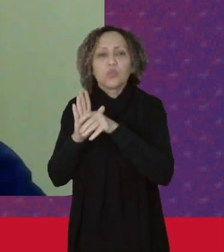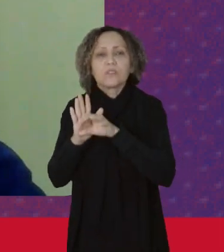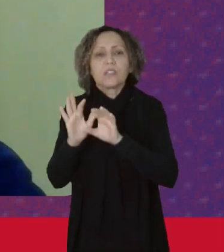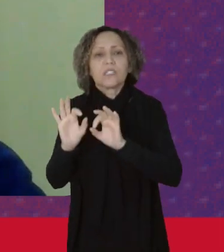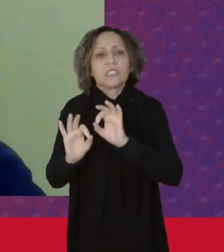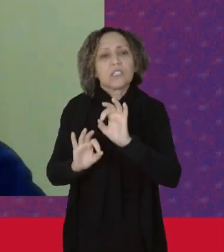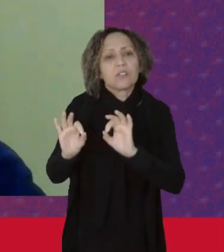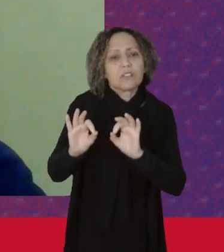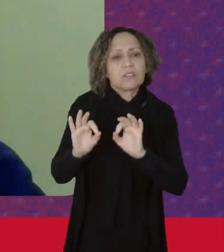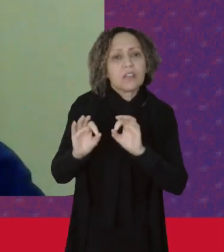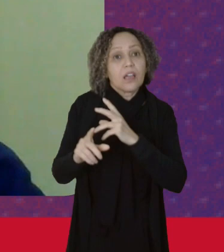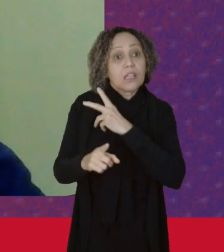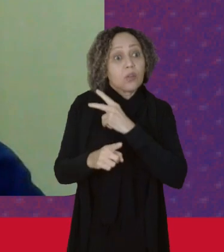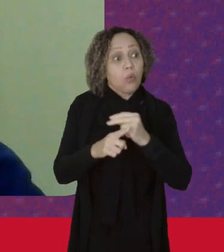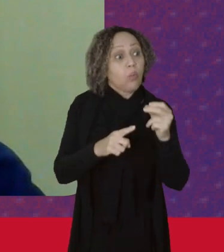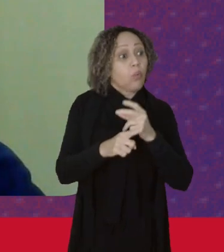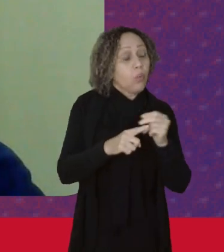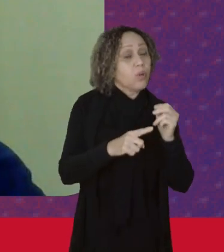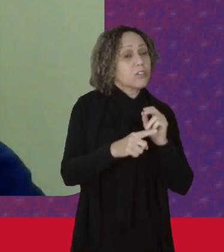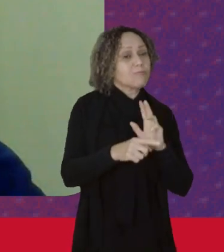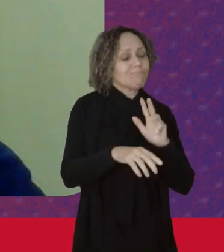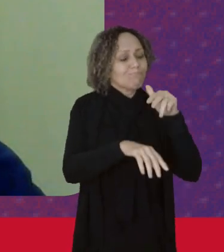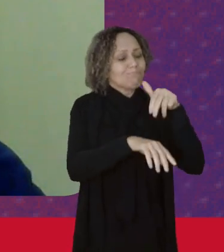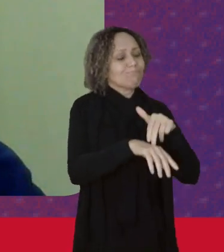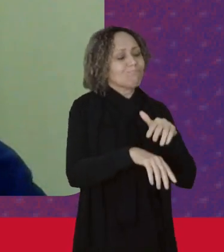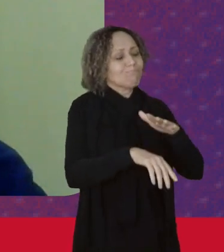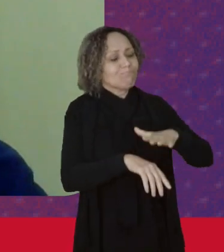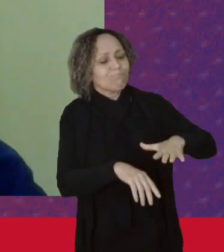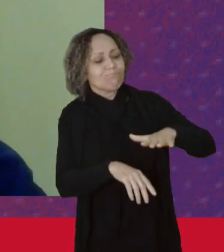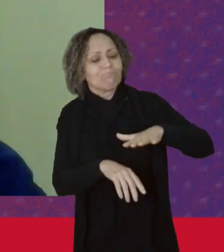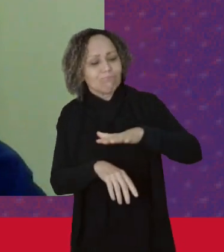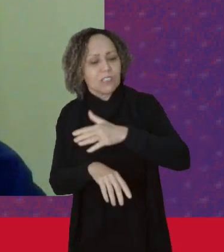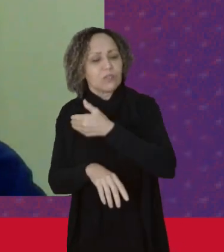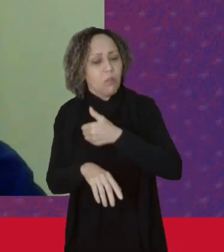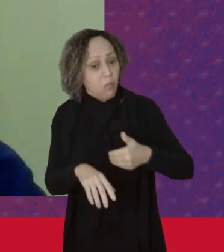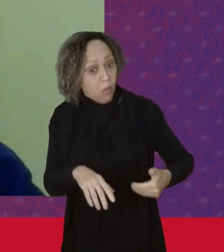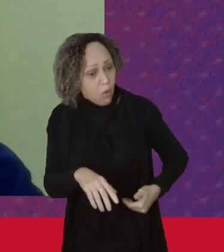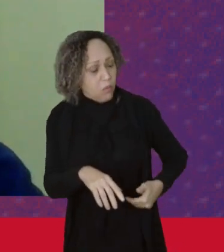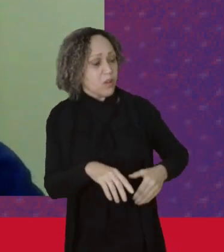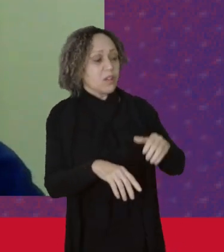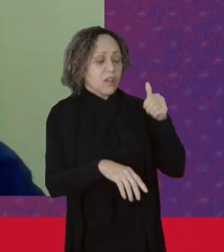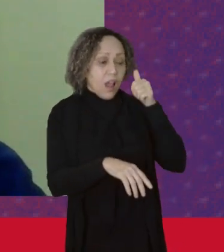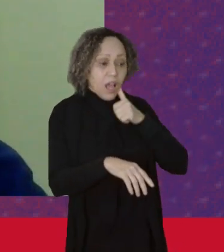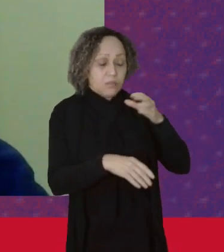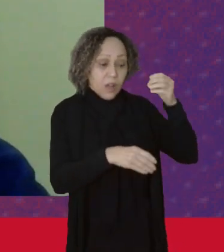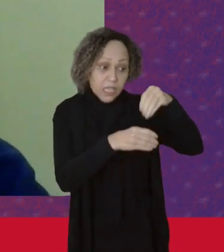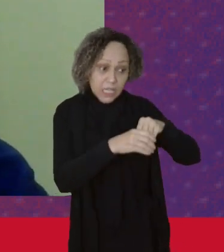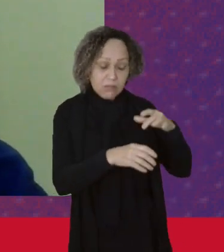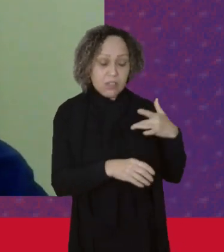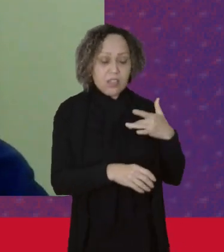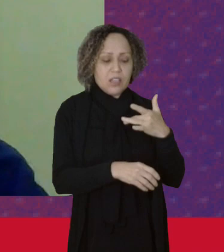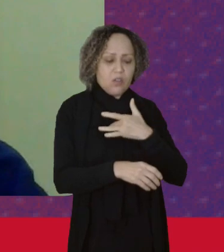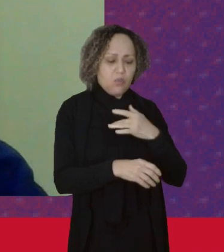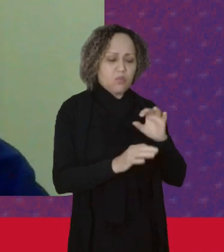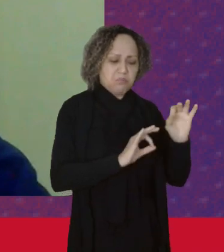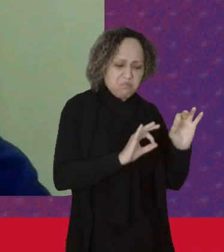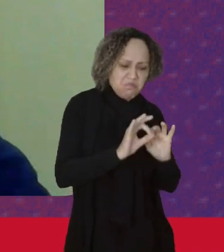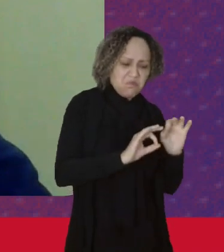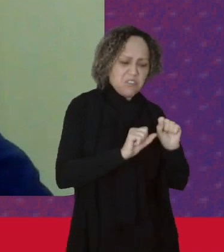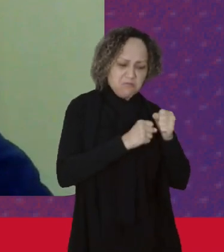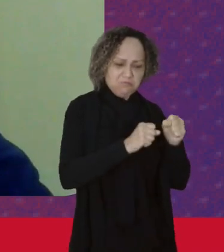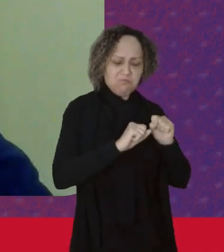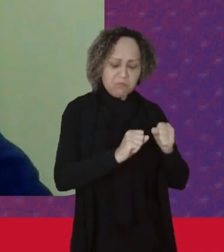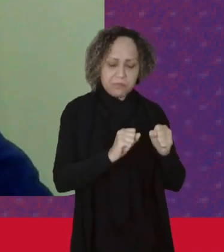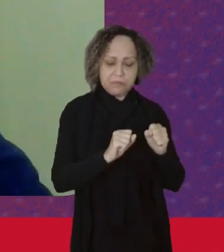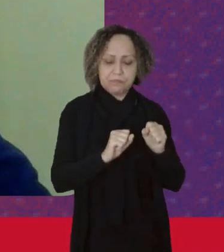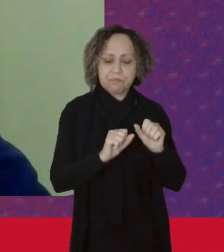e de conquista do espaço público, né, das organizações das mulheres dentro da própria saúde. Então, uma coisa